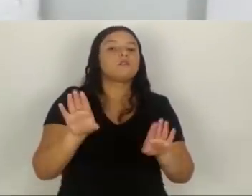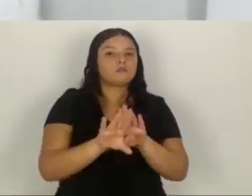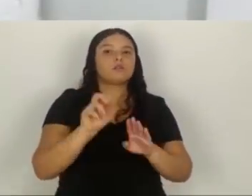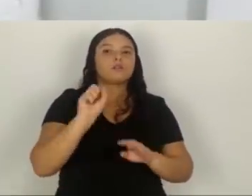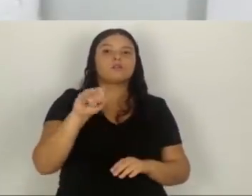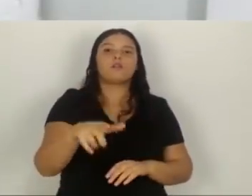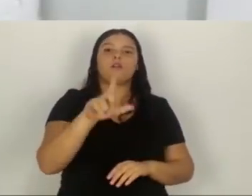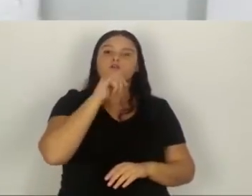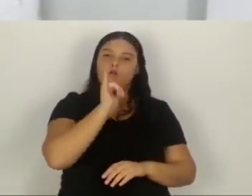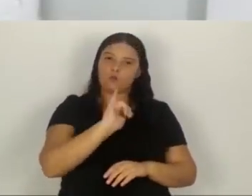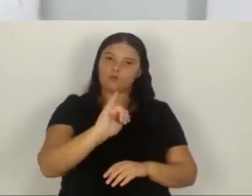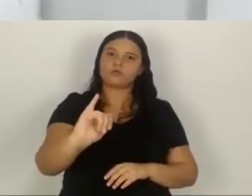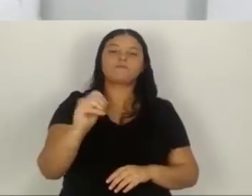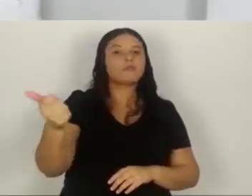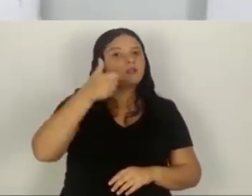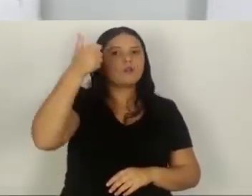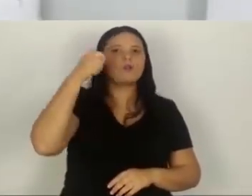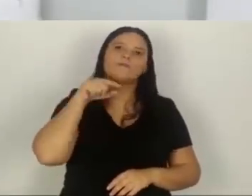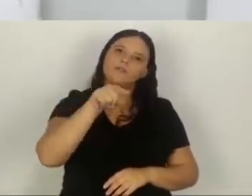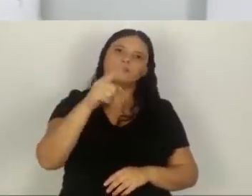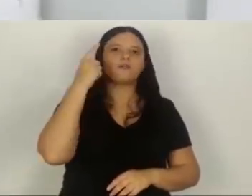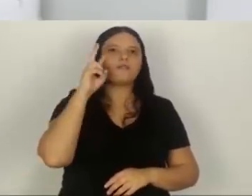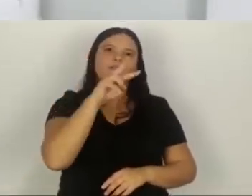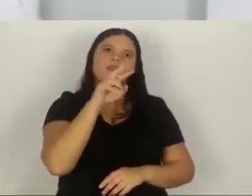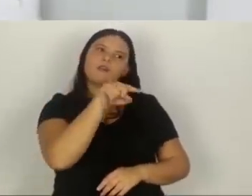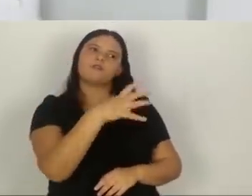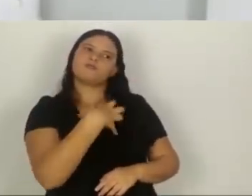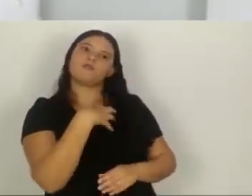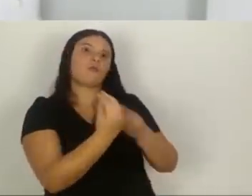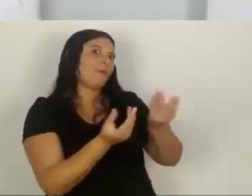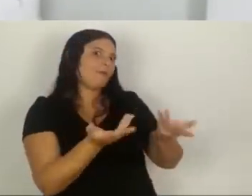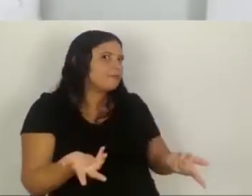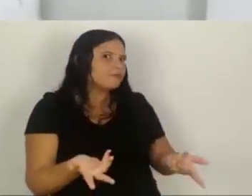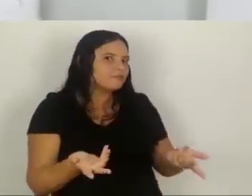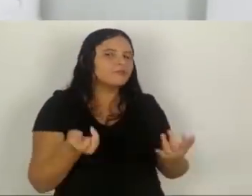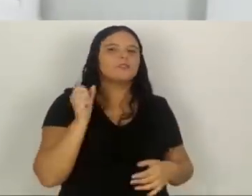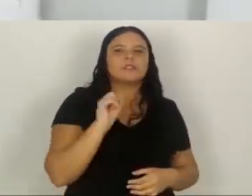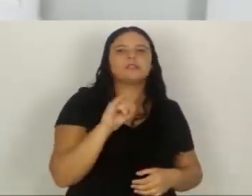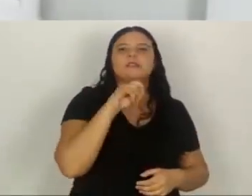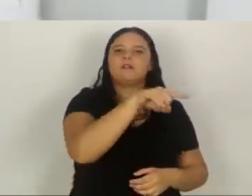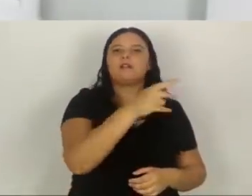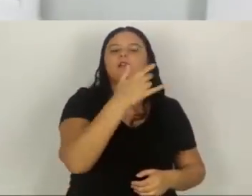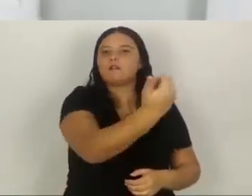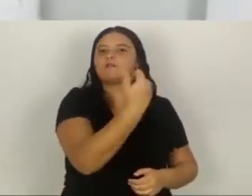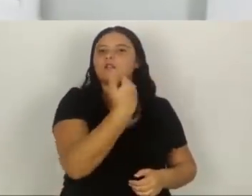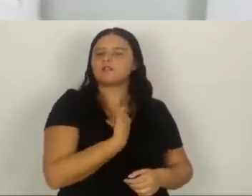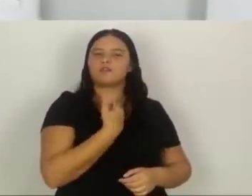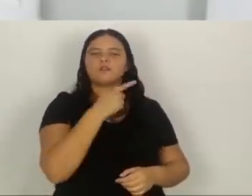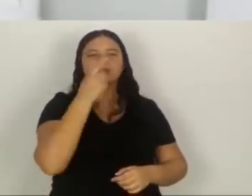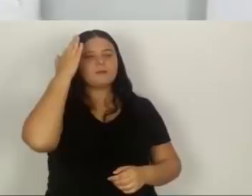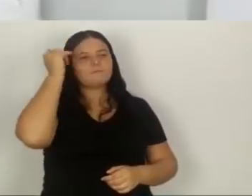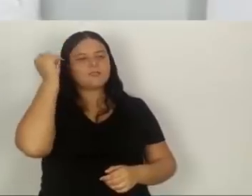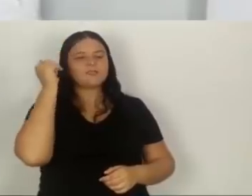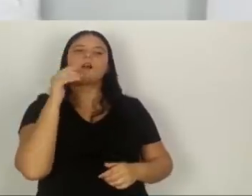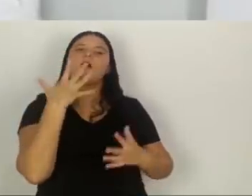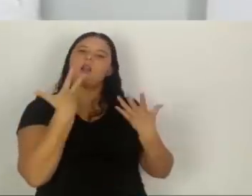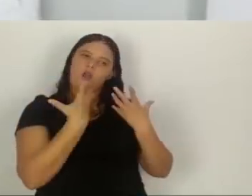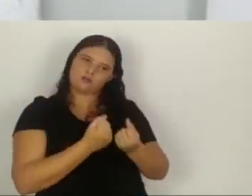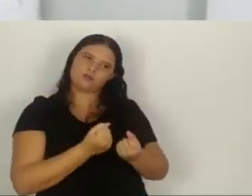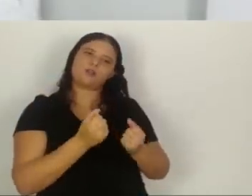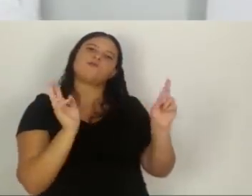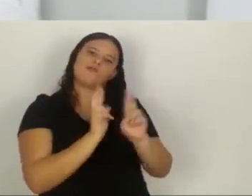você contar também, antes você vai ver a reação da pessoa. E dependendo dessa reação, você vai saber se esse relacionamento